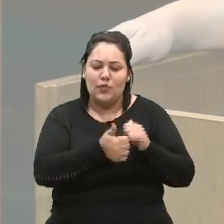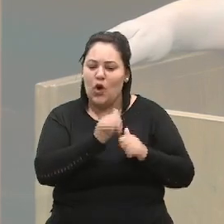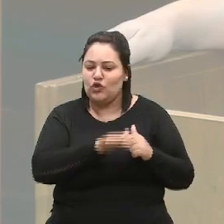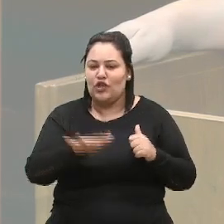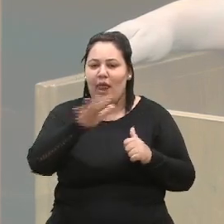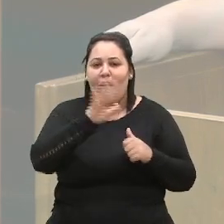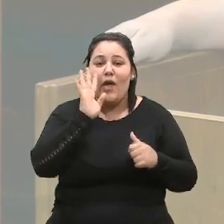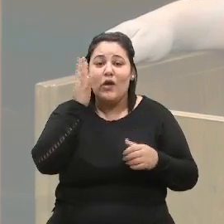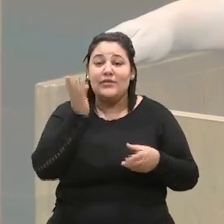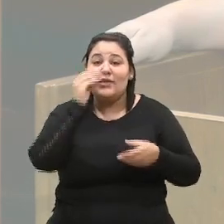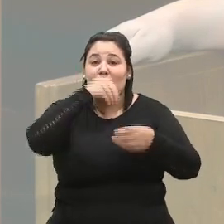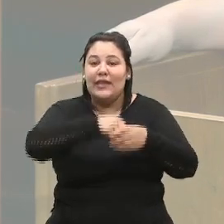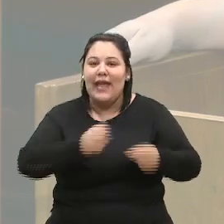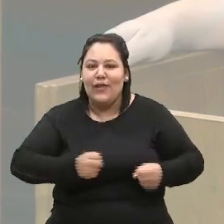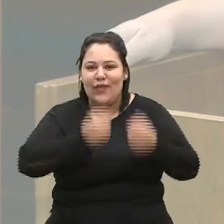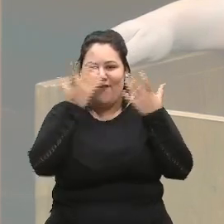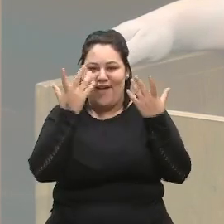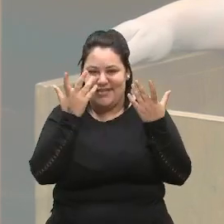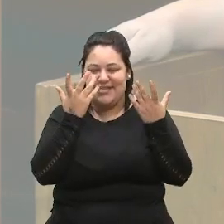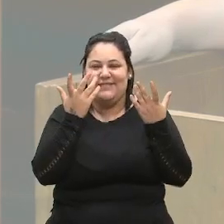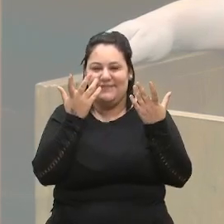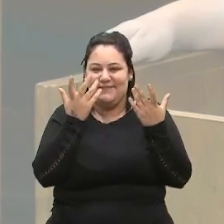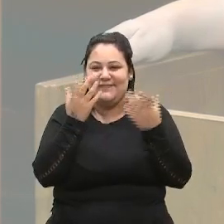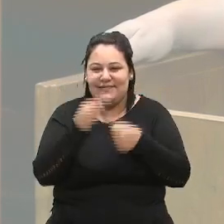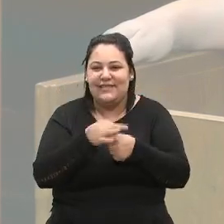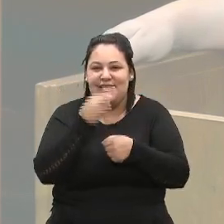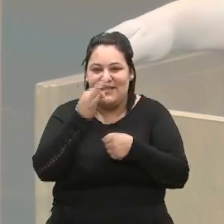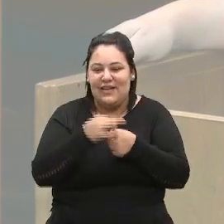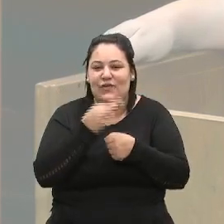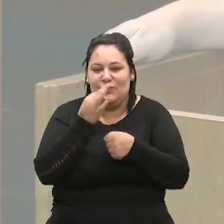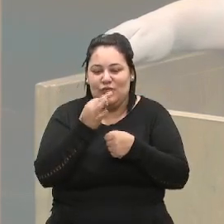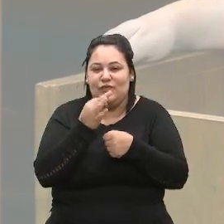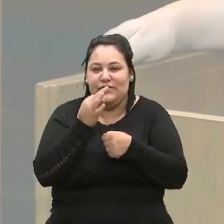todos os esportes que aconteceram dentro da